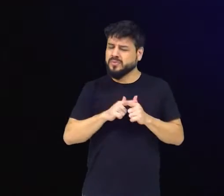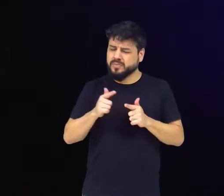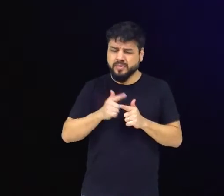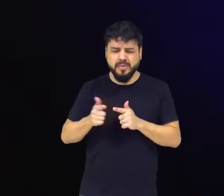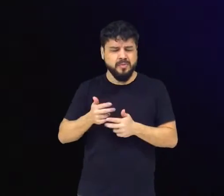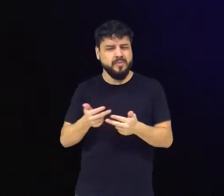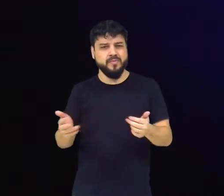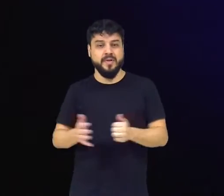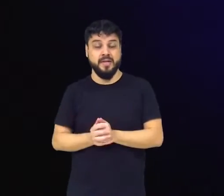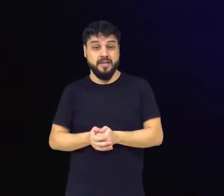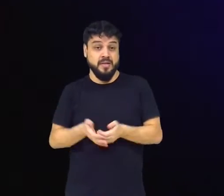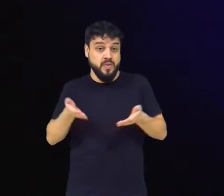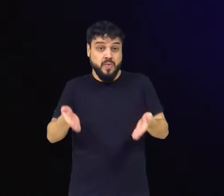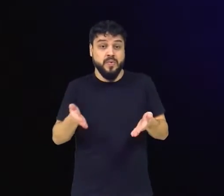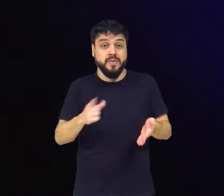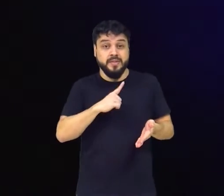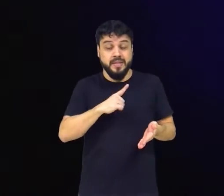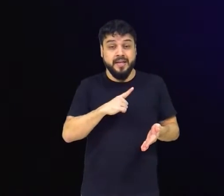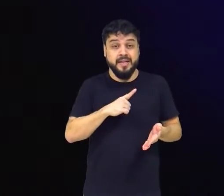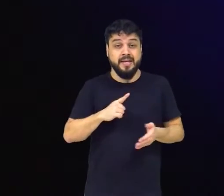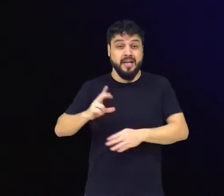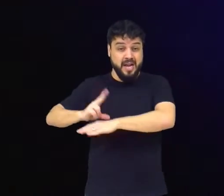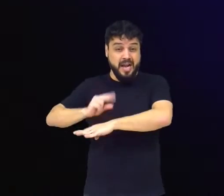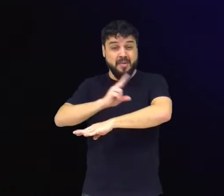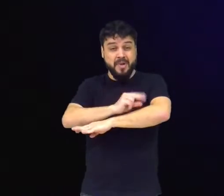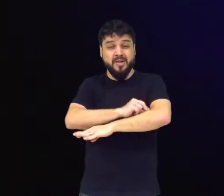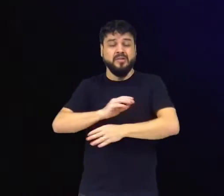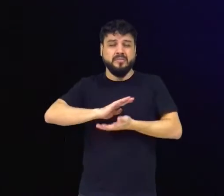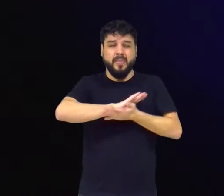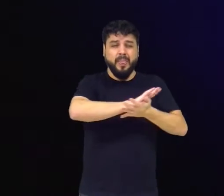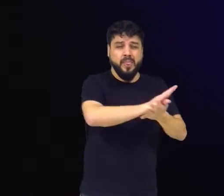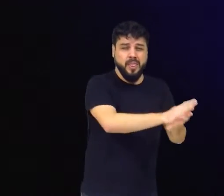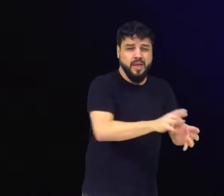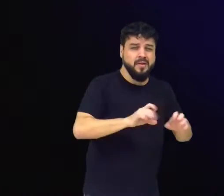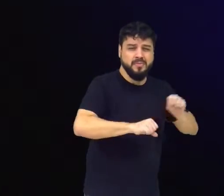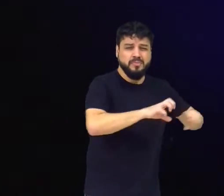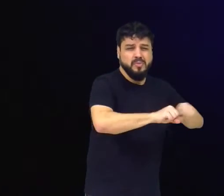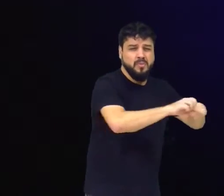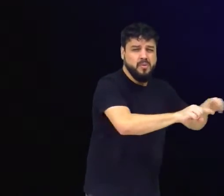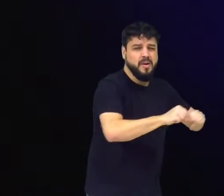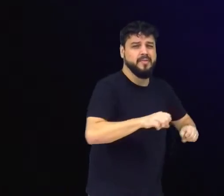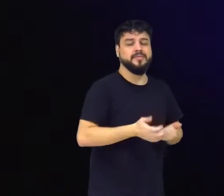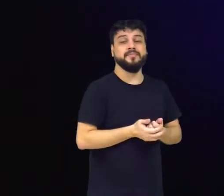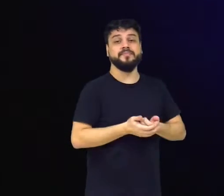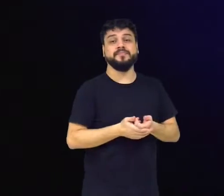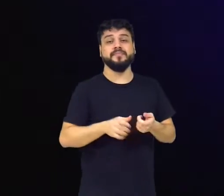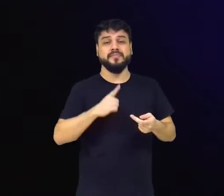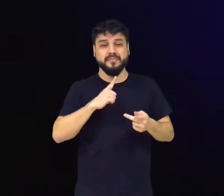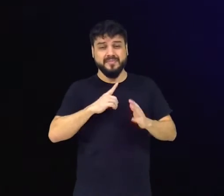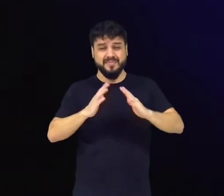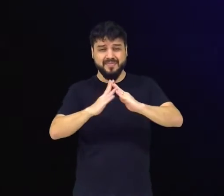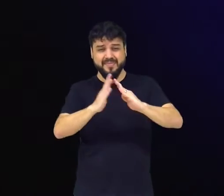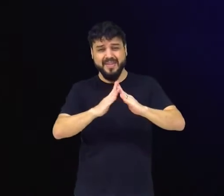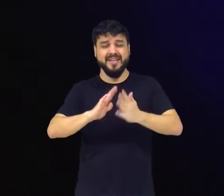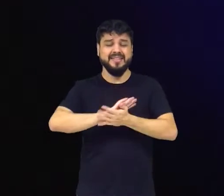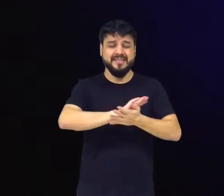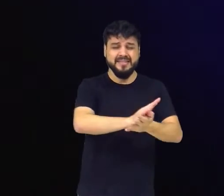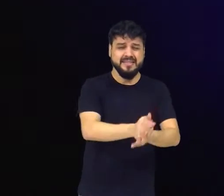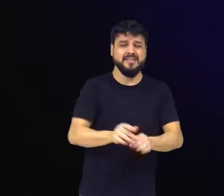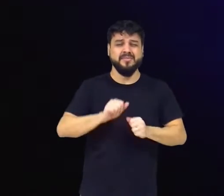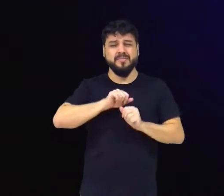devastadas por uma nuvem de gafanhotos. Casas estão sendo inundadas pelas enchentes, pestilências, epidemia e